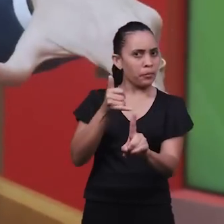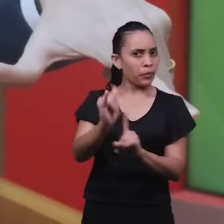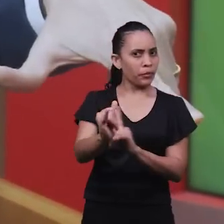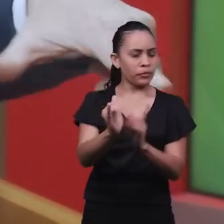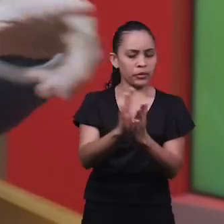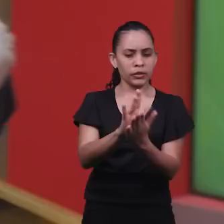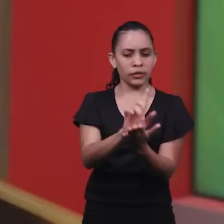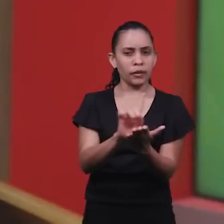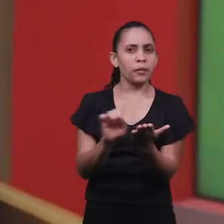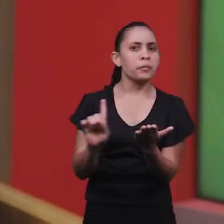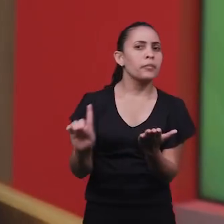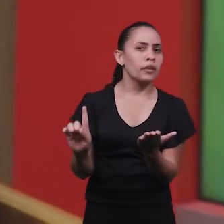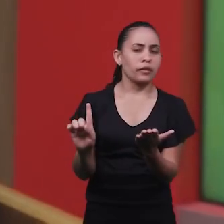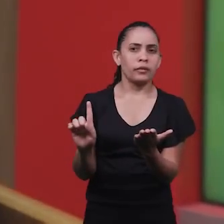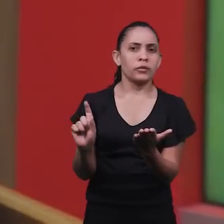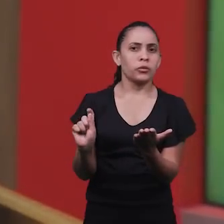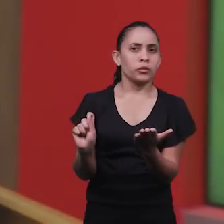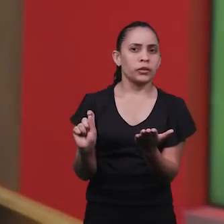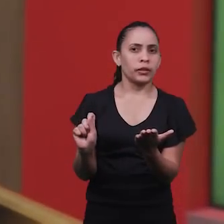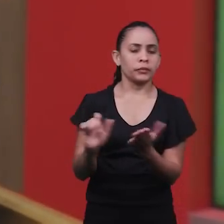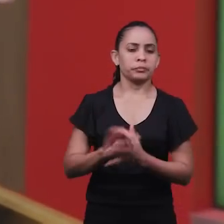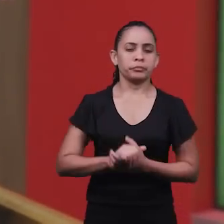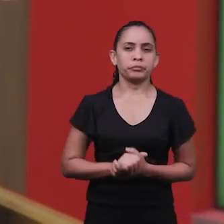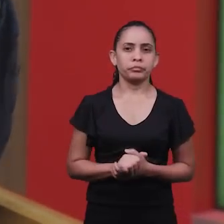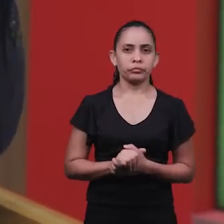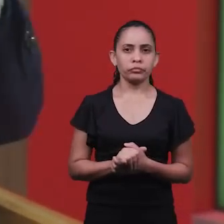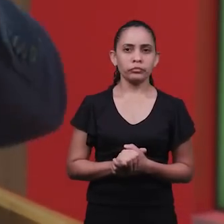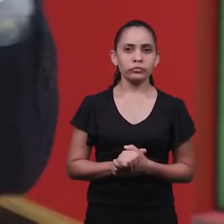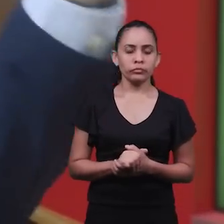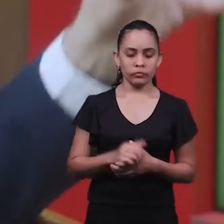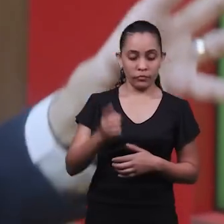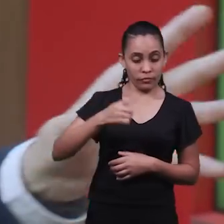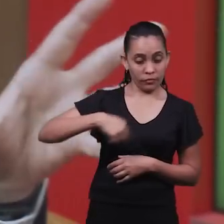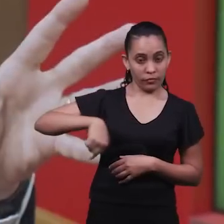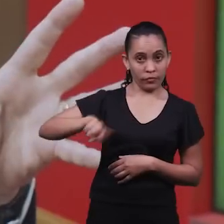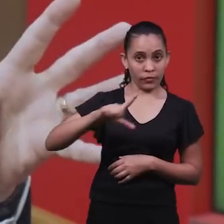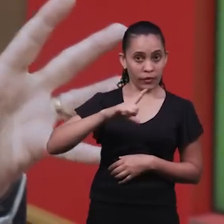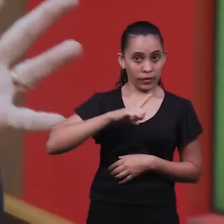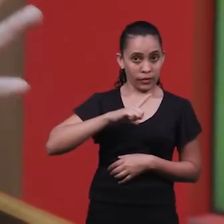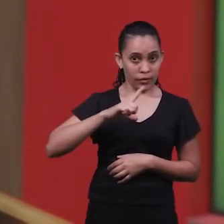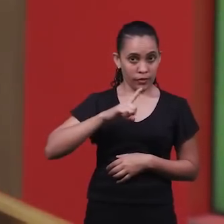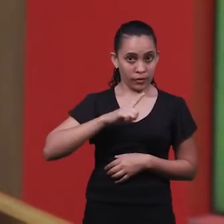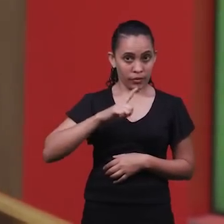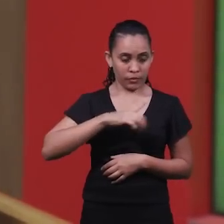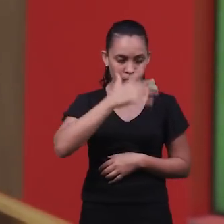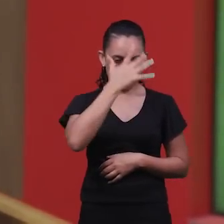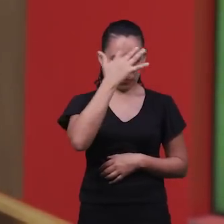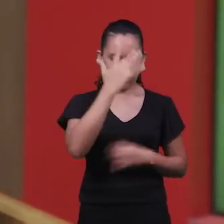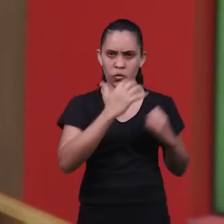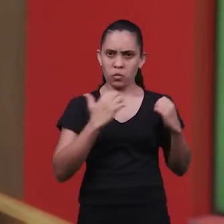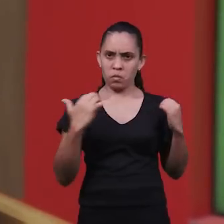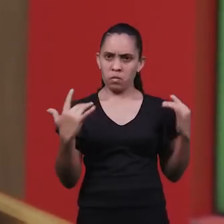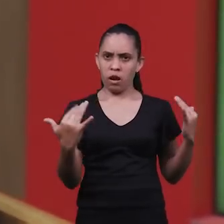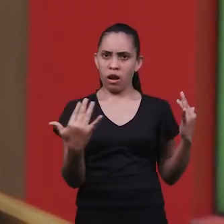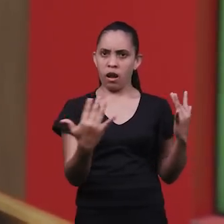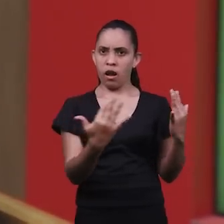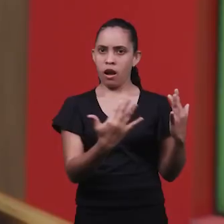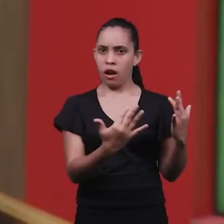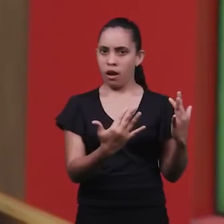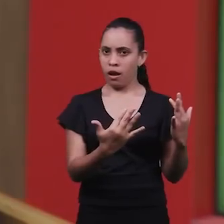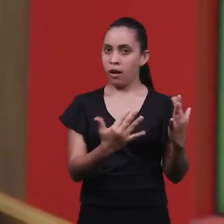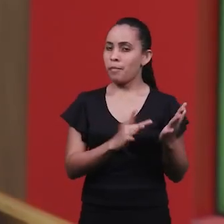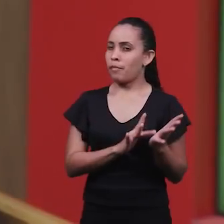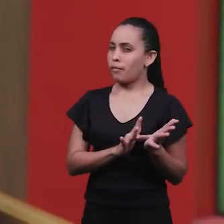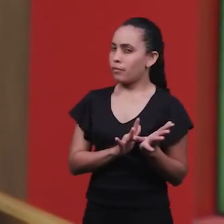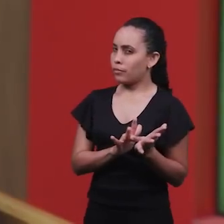na própria palavra, que muitos viriam e estão aí ao nosso redor para enganar